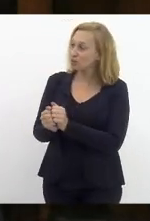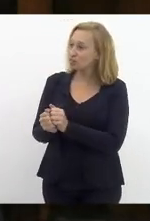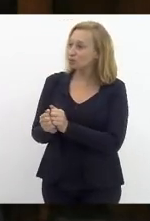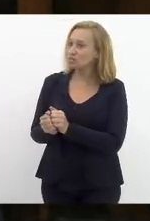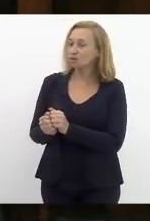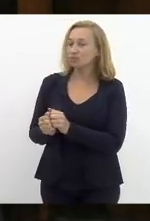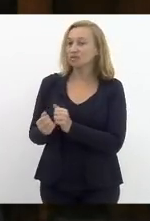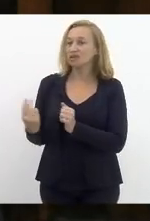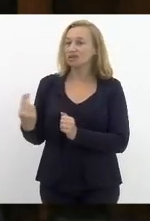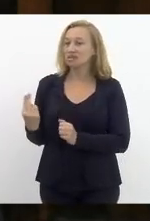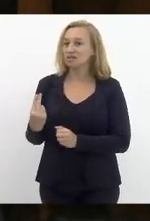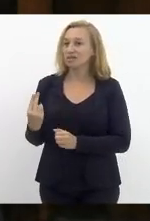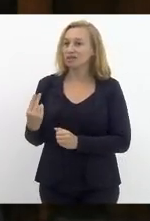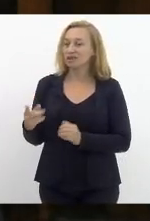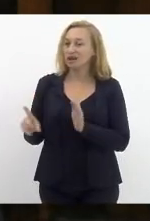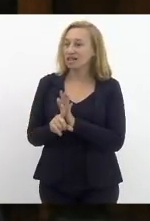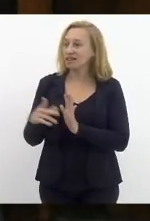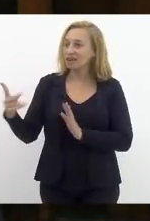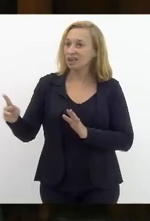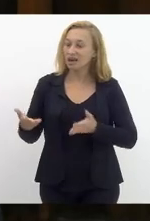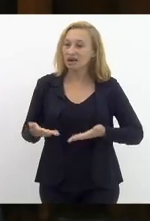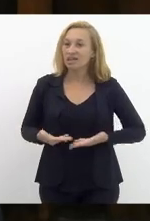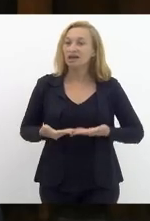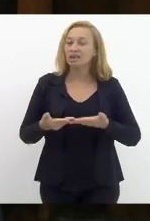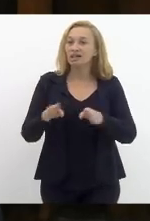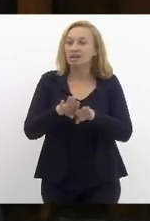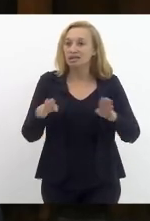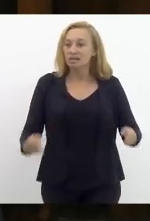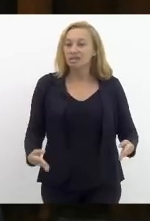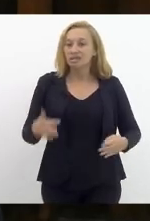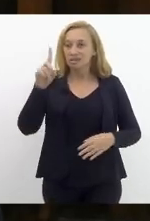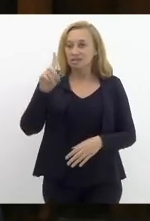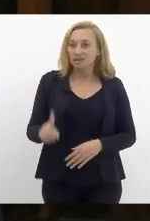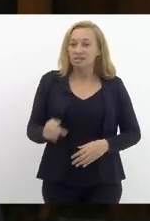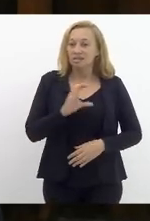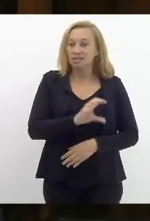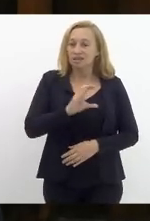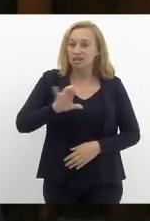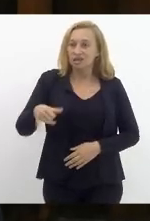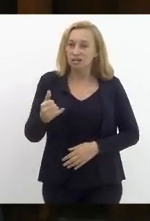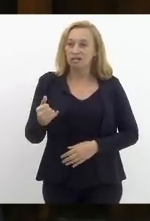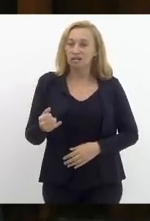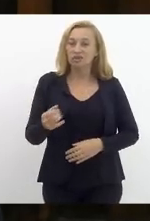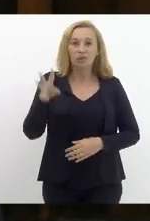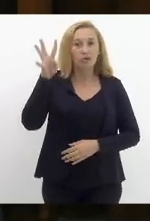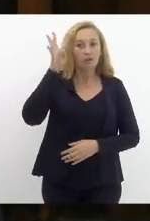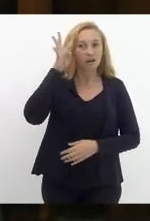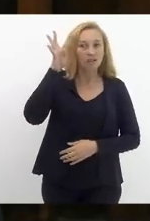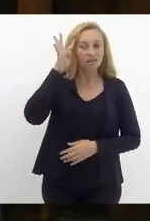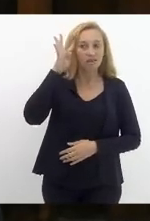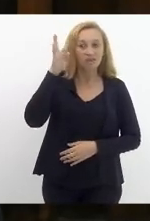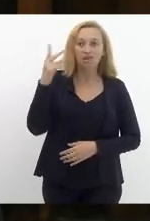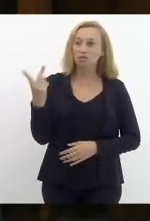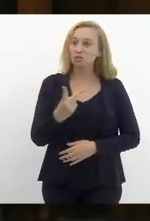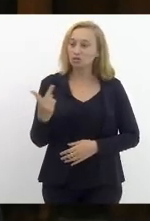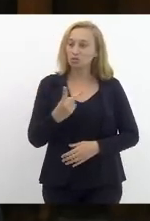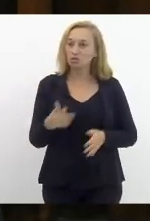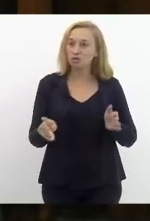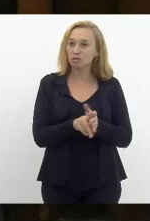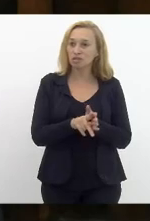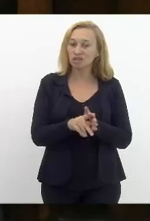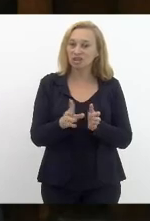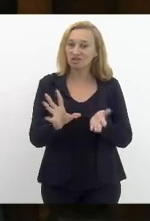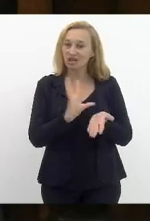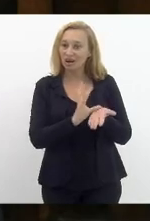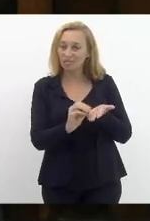ser encaminhar para a mesa diretora e para a CCJ, para que na quarta-feira que vem, ambos os projetos venham à